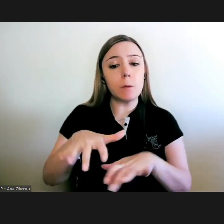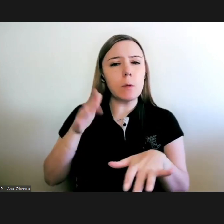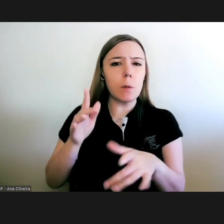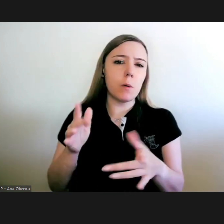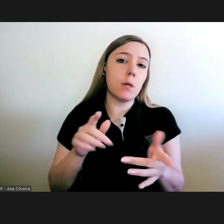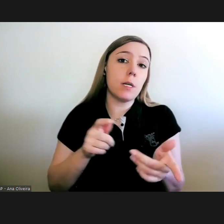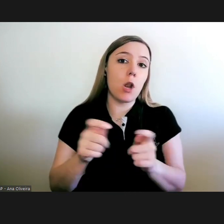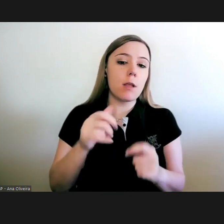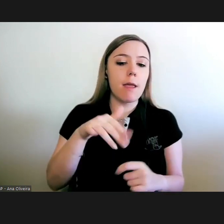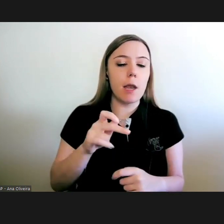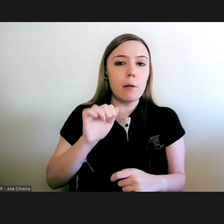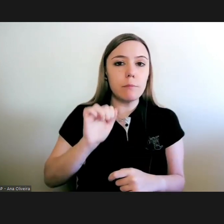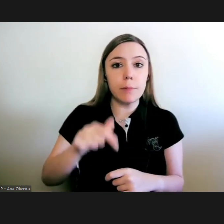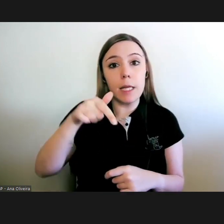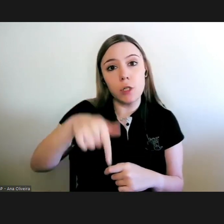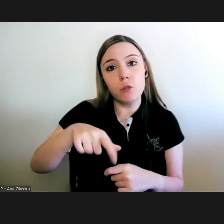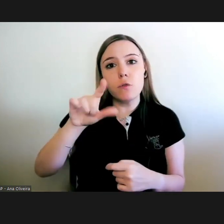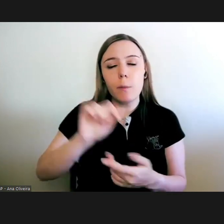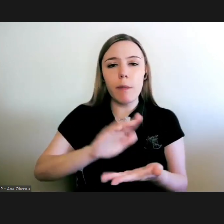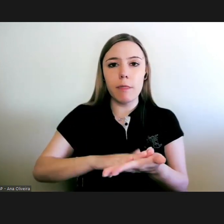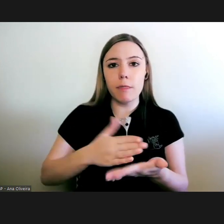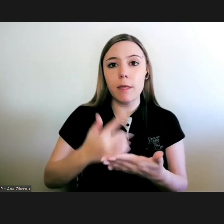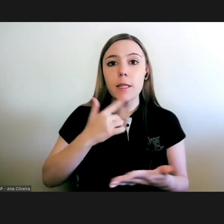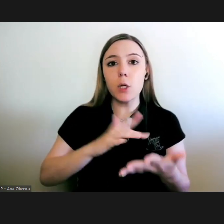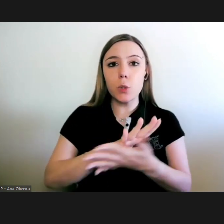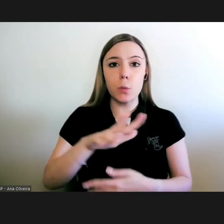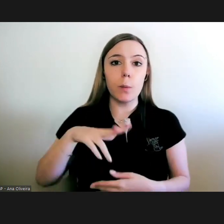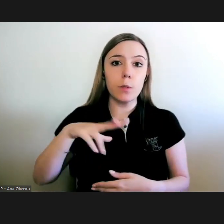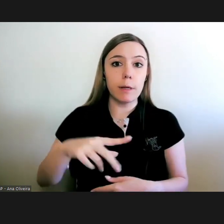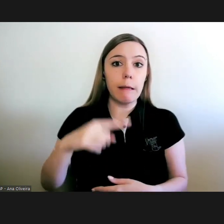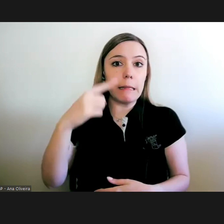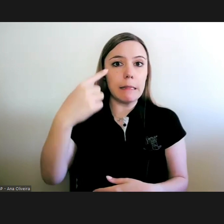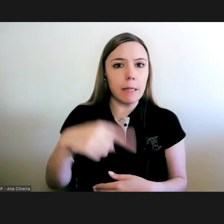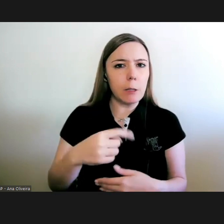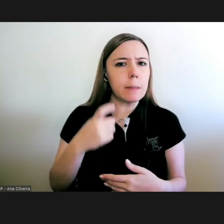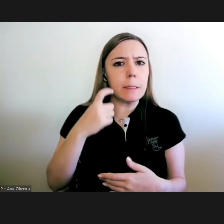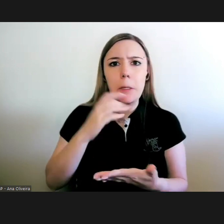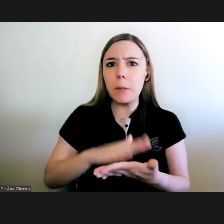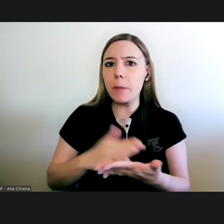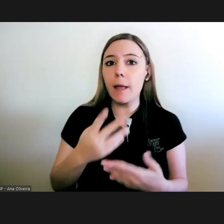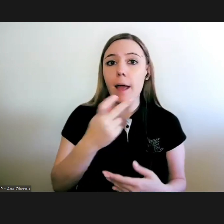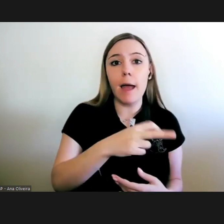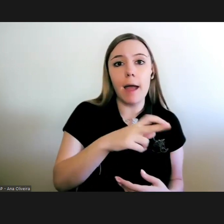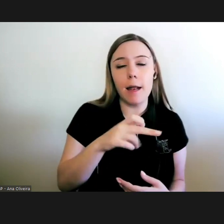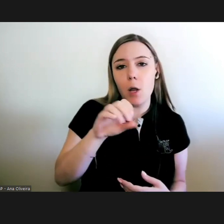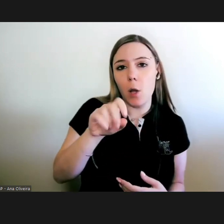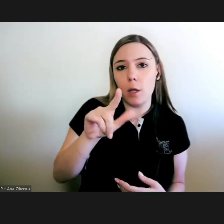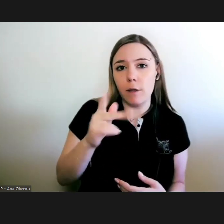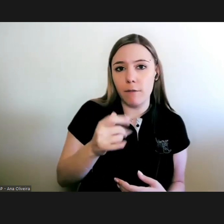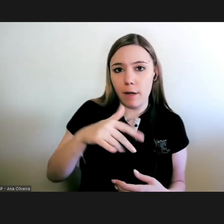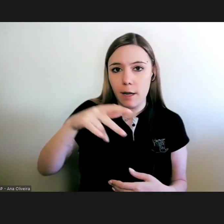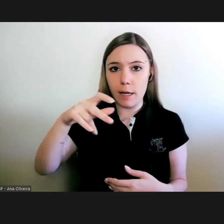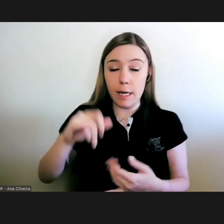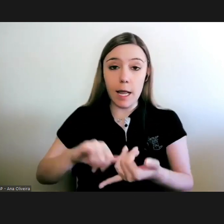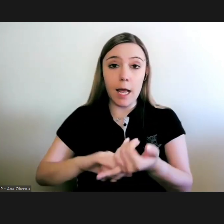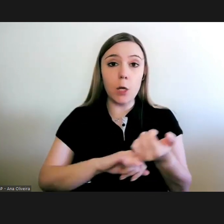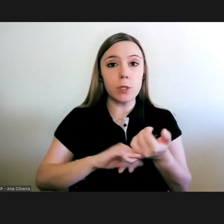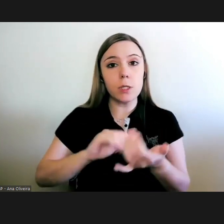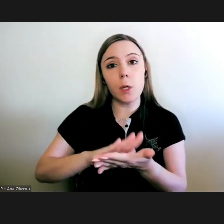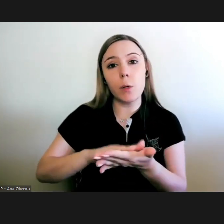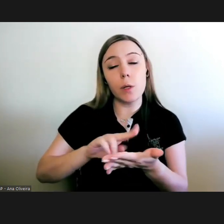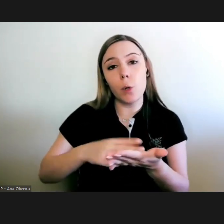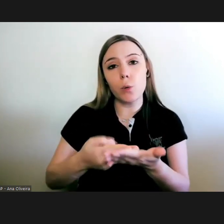esta sessão terá interpretação para a língua gestual portuguesa, assegurada por Ana Oliveira, da Associação de Tradutores